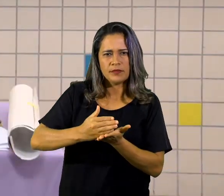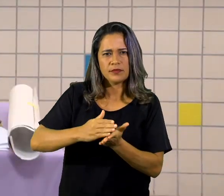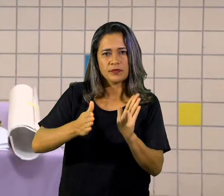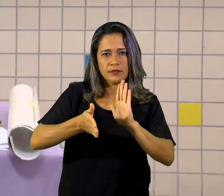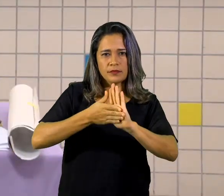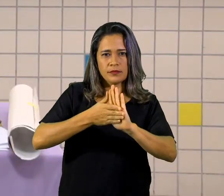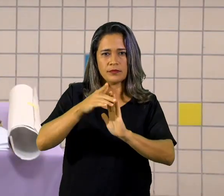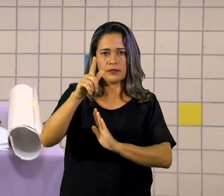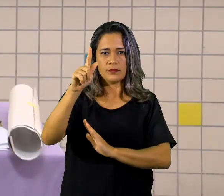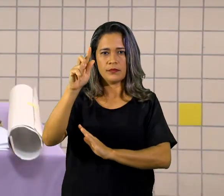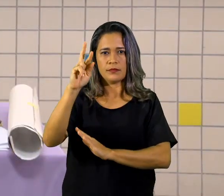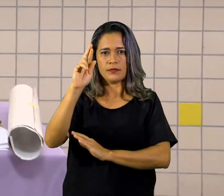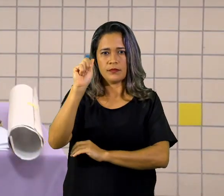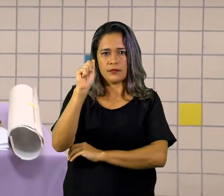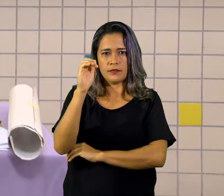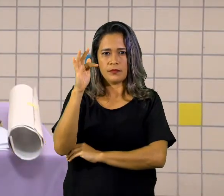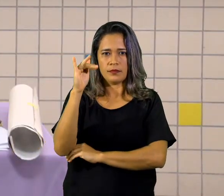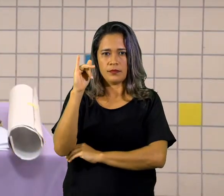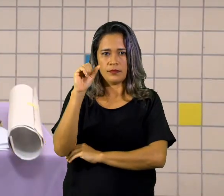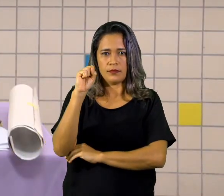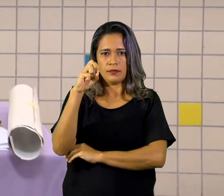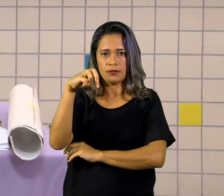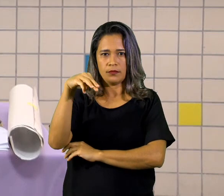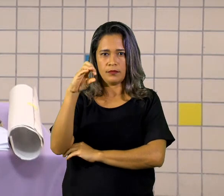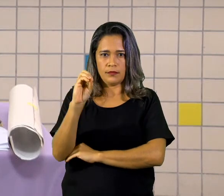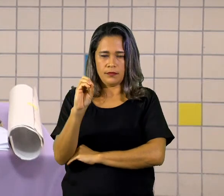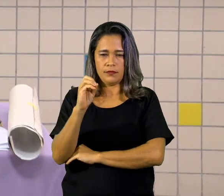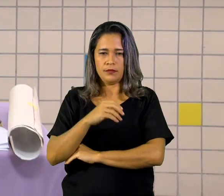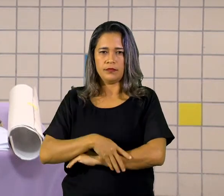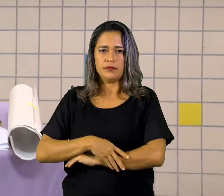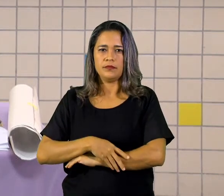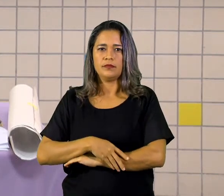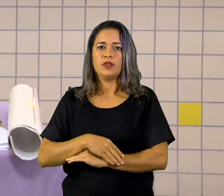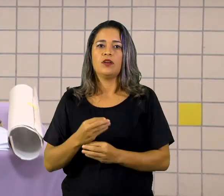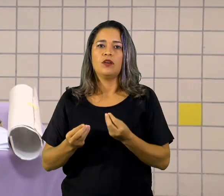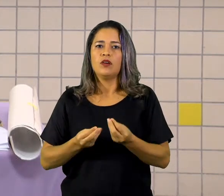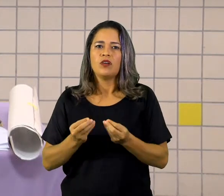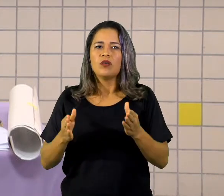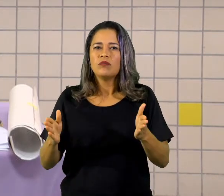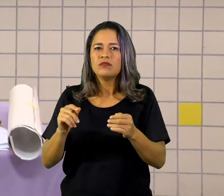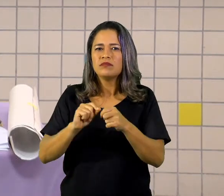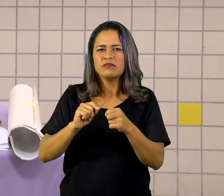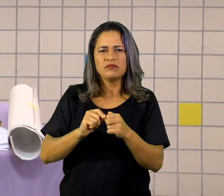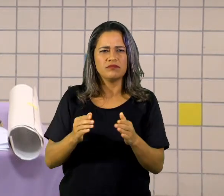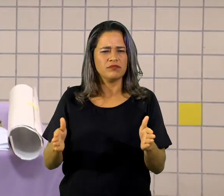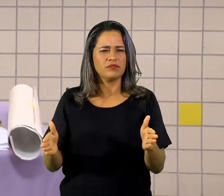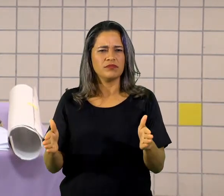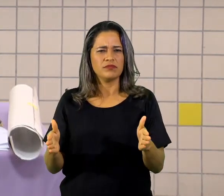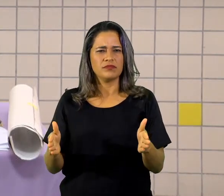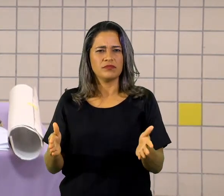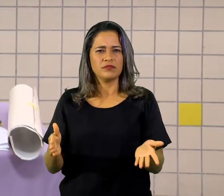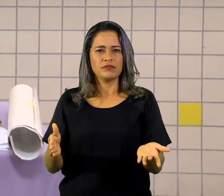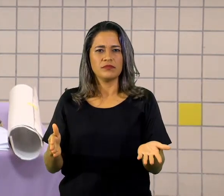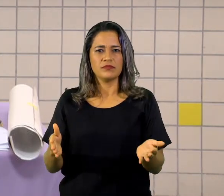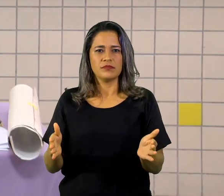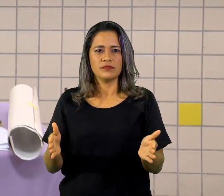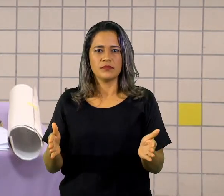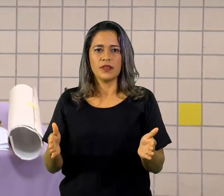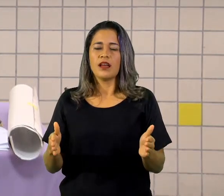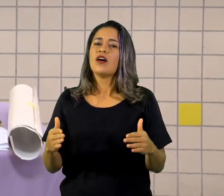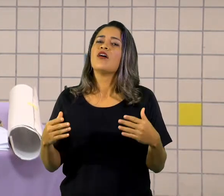Como organizar um espaço do grafismo, da escrita em casa? Que possibilidades a gente